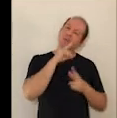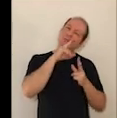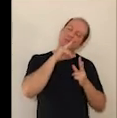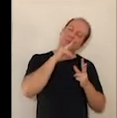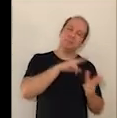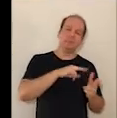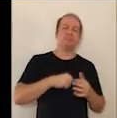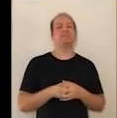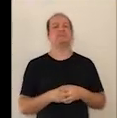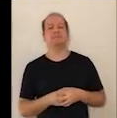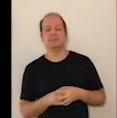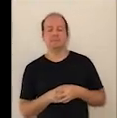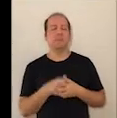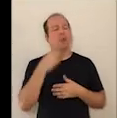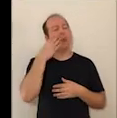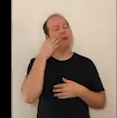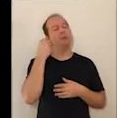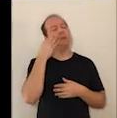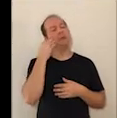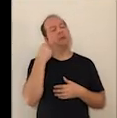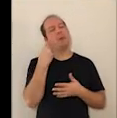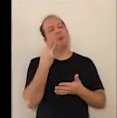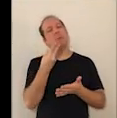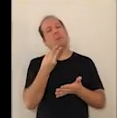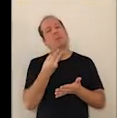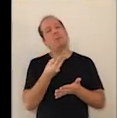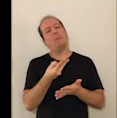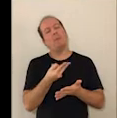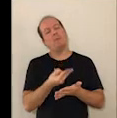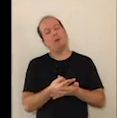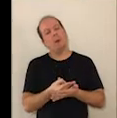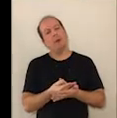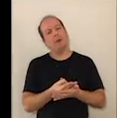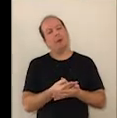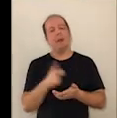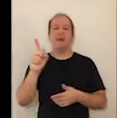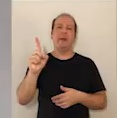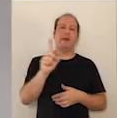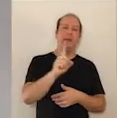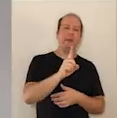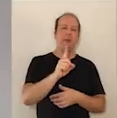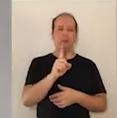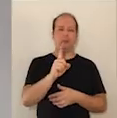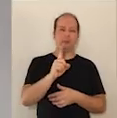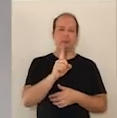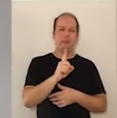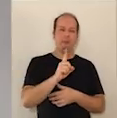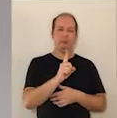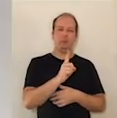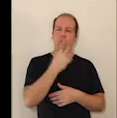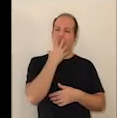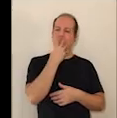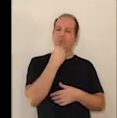dormindo. Volpone atira-se furioso na cama e desce a cortina. Entra Canina, mulher de